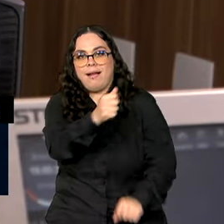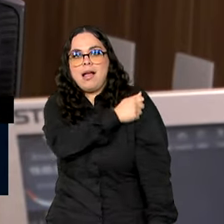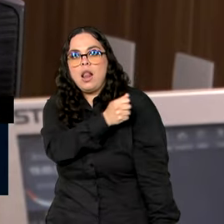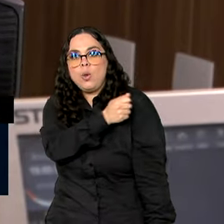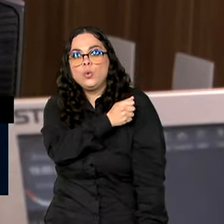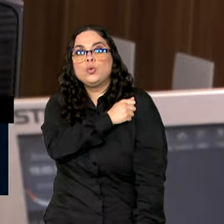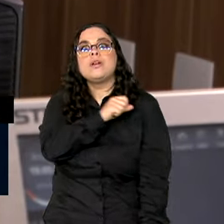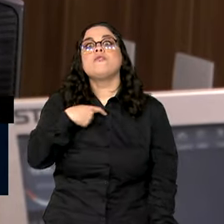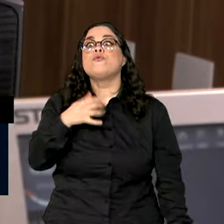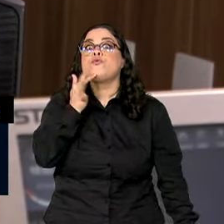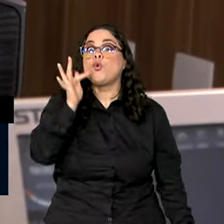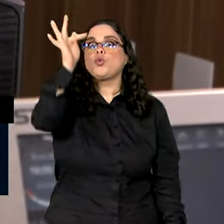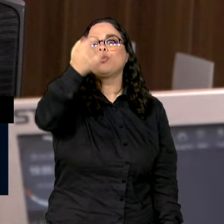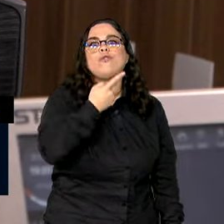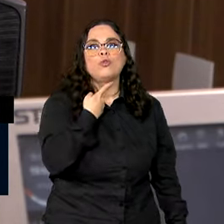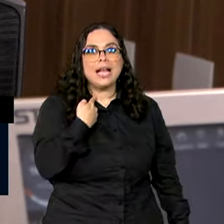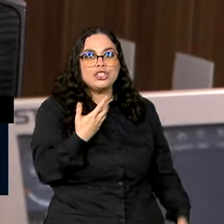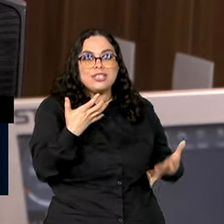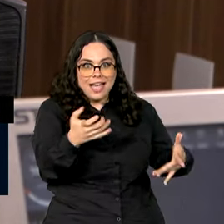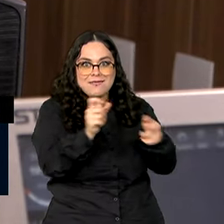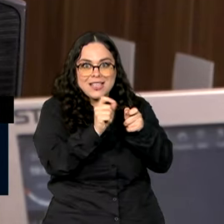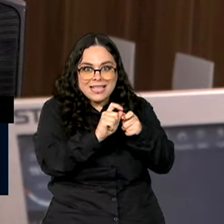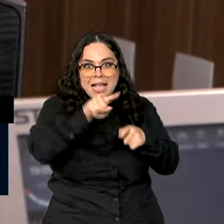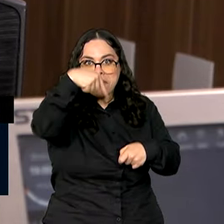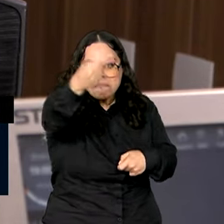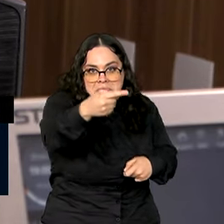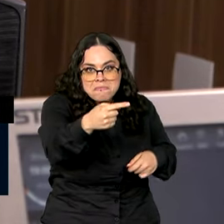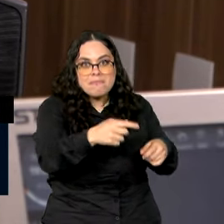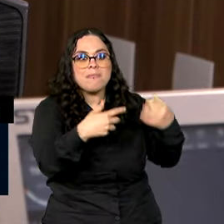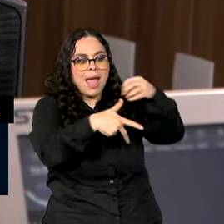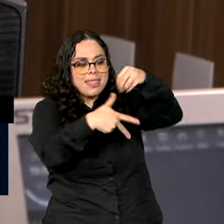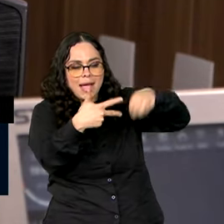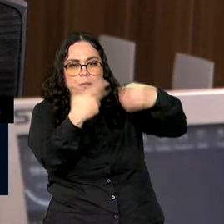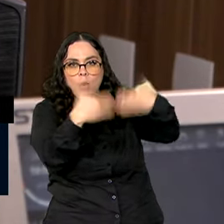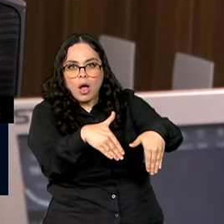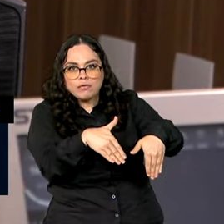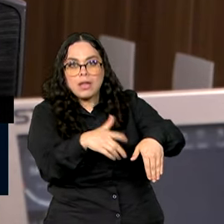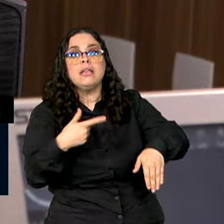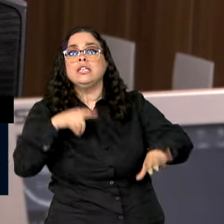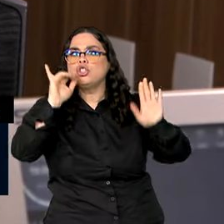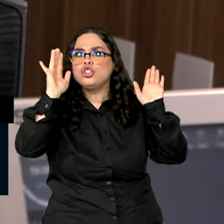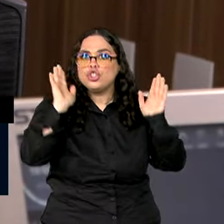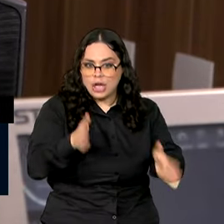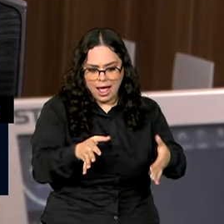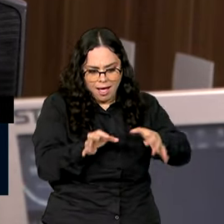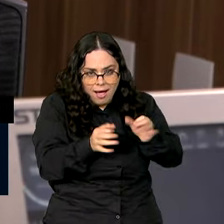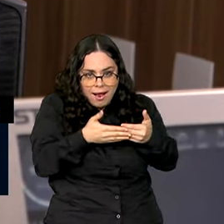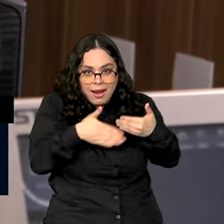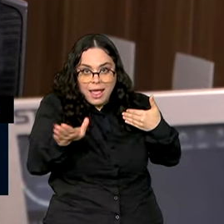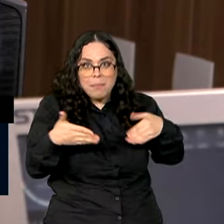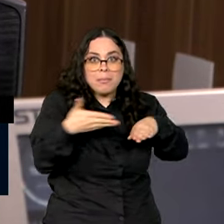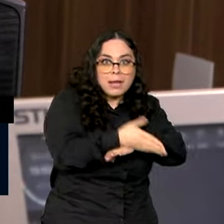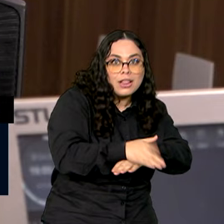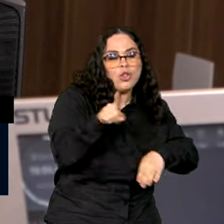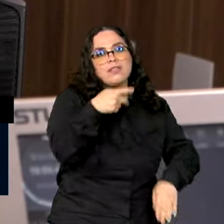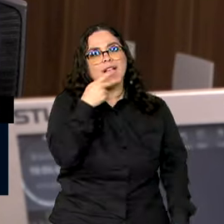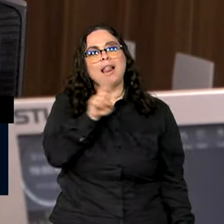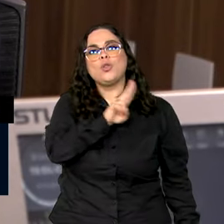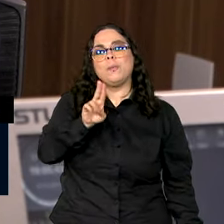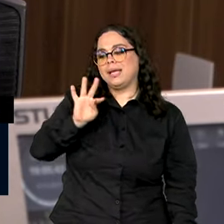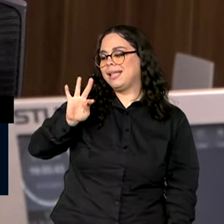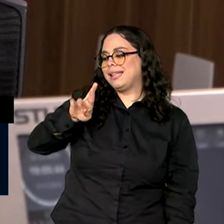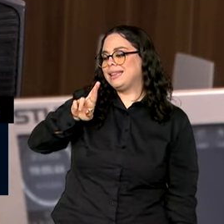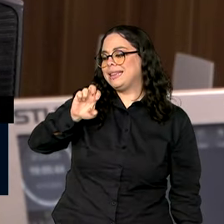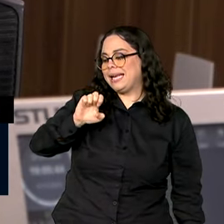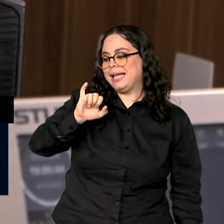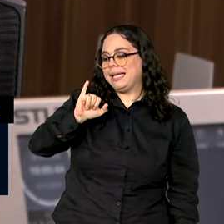ambicionam fazer o Enem nos anos seguintes e que tem a oportunidade de participar eh nós chamamos eles de treineiros